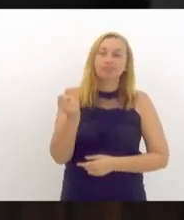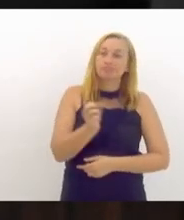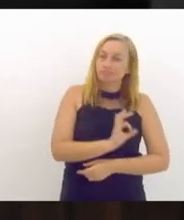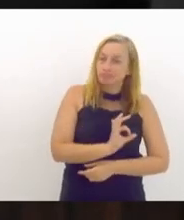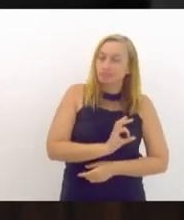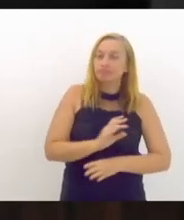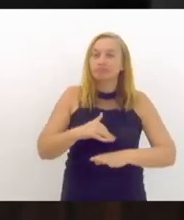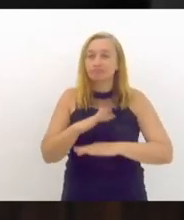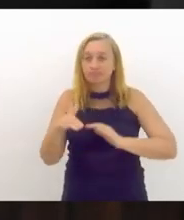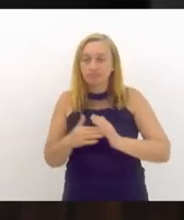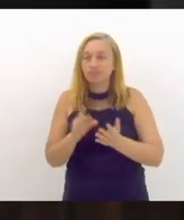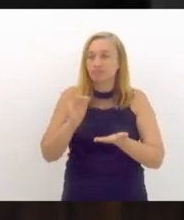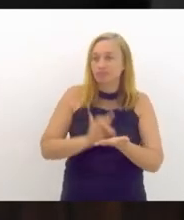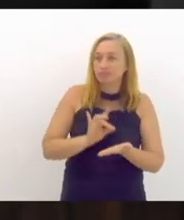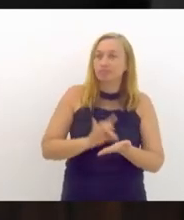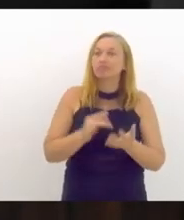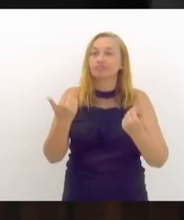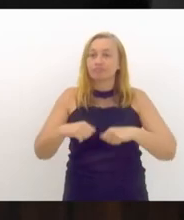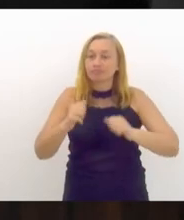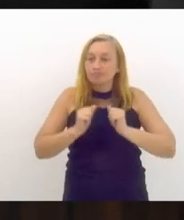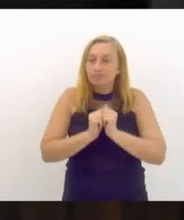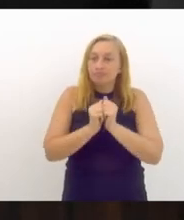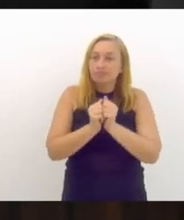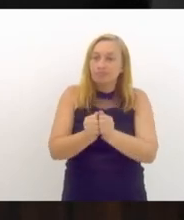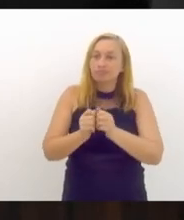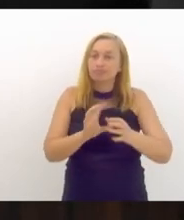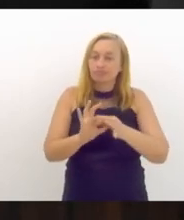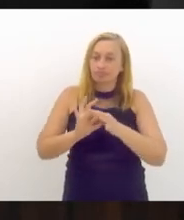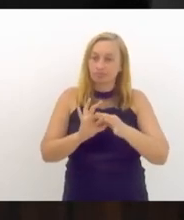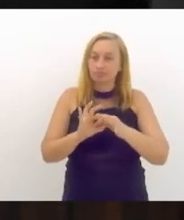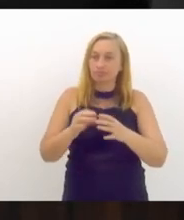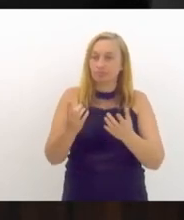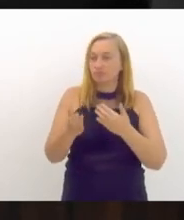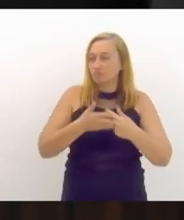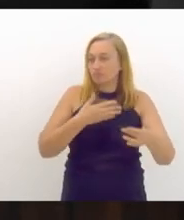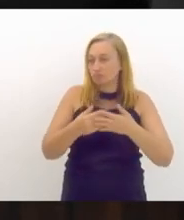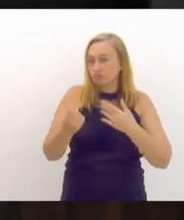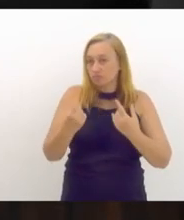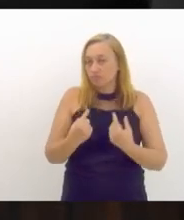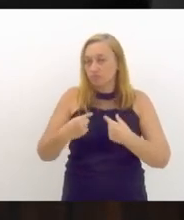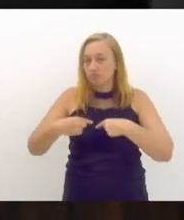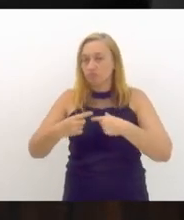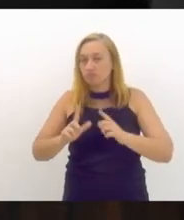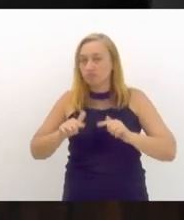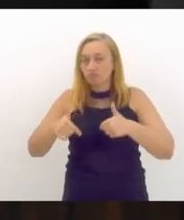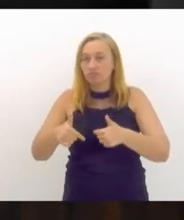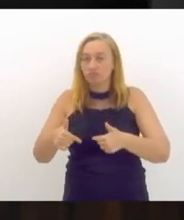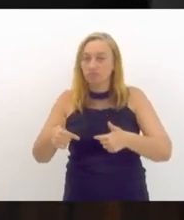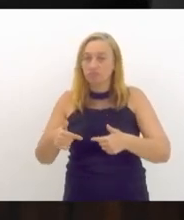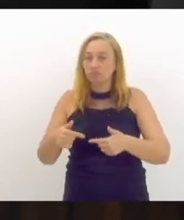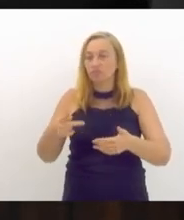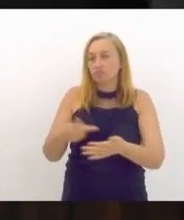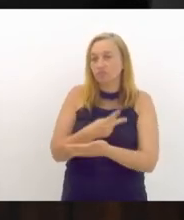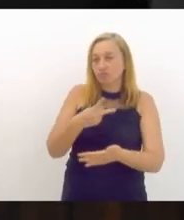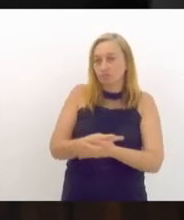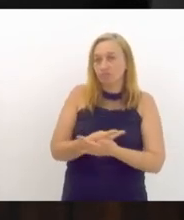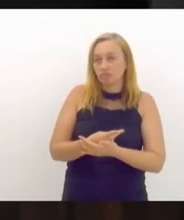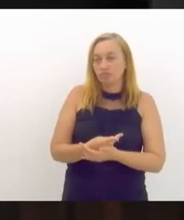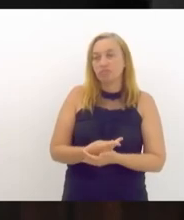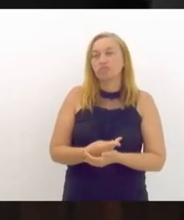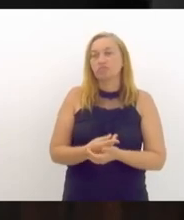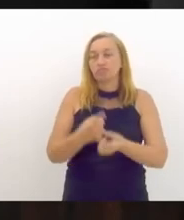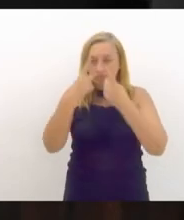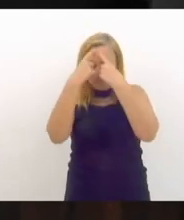todos, porque realmente a gente precisa se unir para combater todo e qualquer ato de intolerância, né, de agressividade.